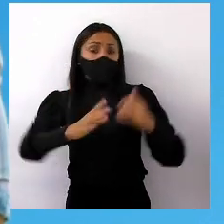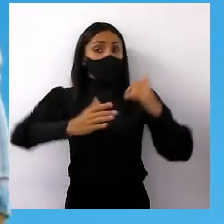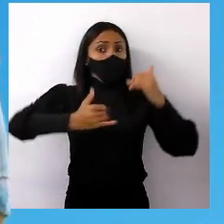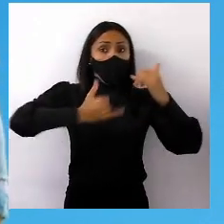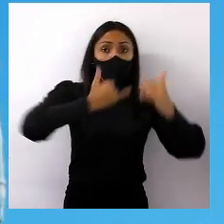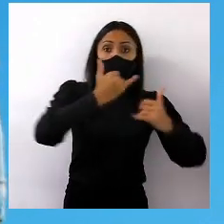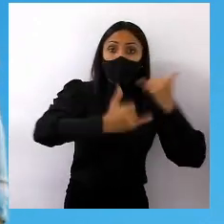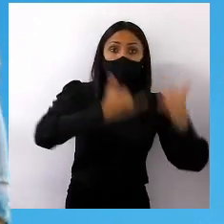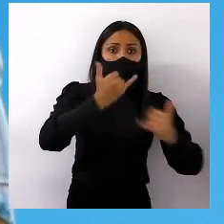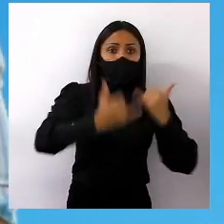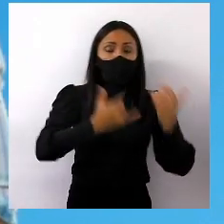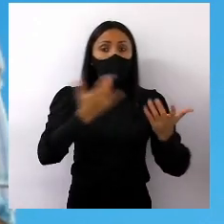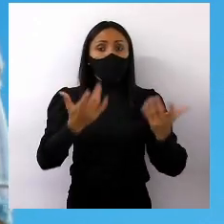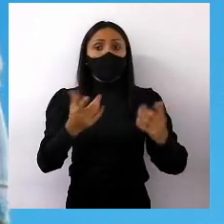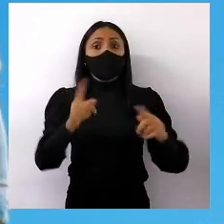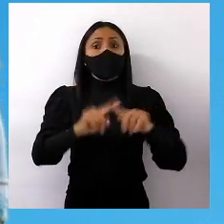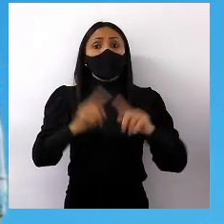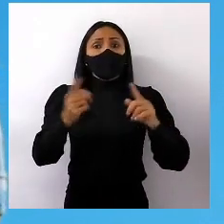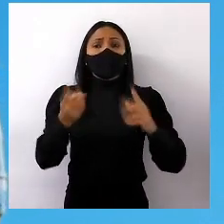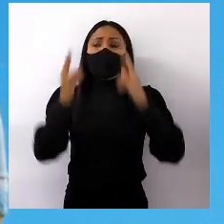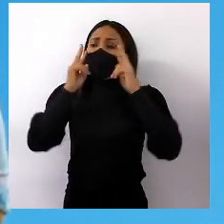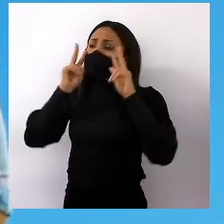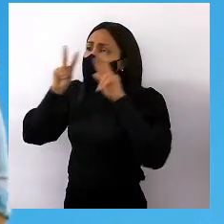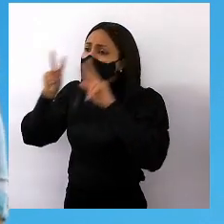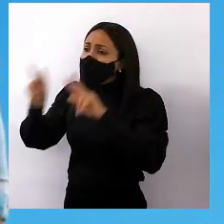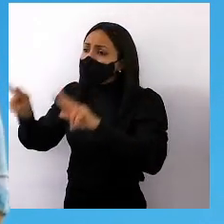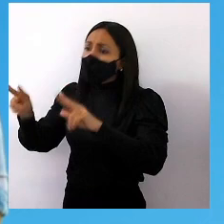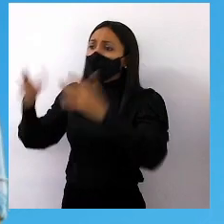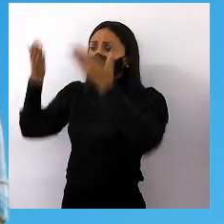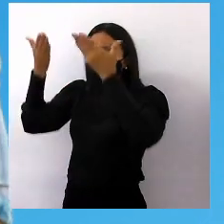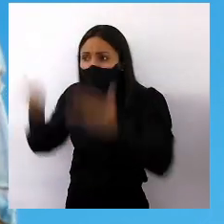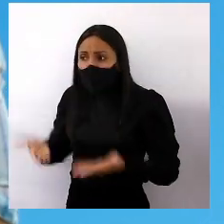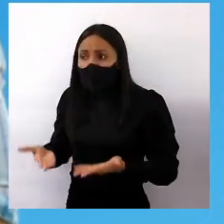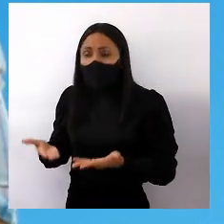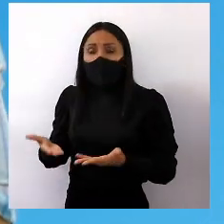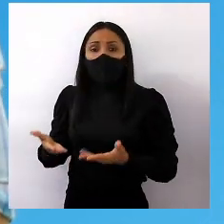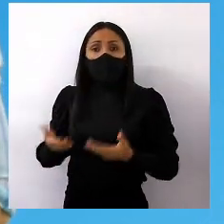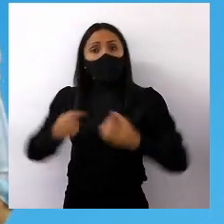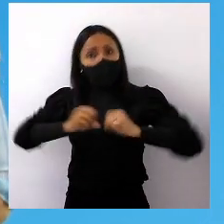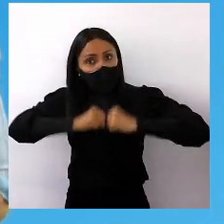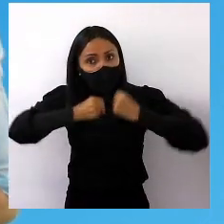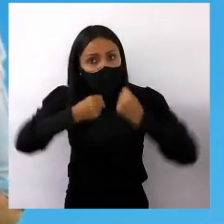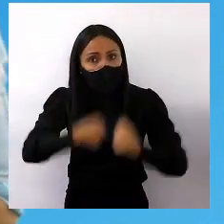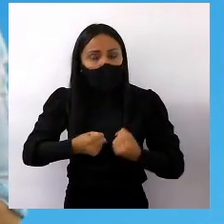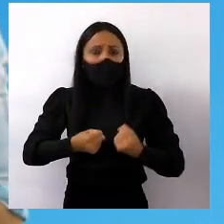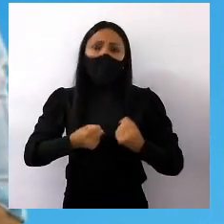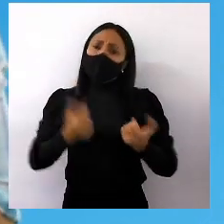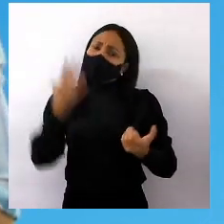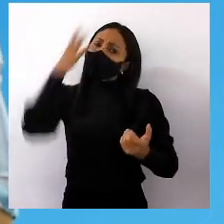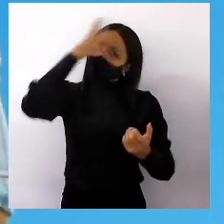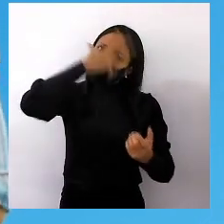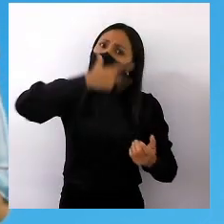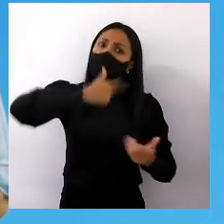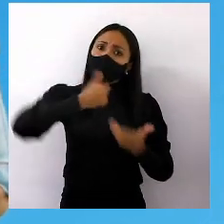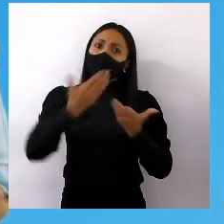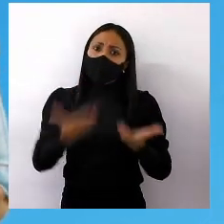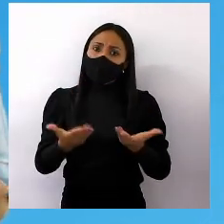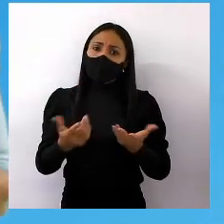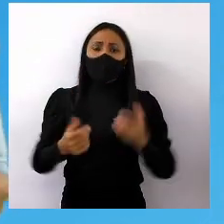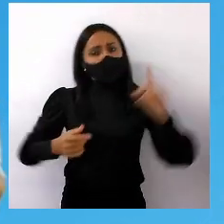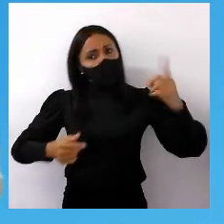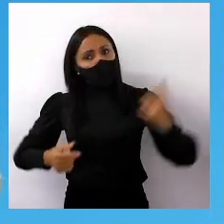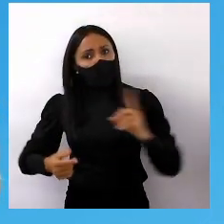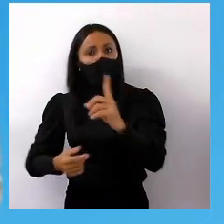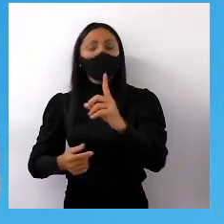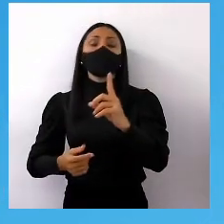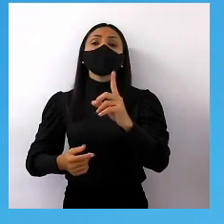que está ali, mas ir prestigiar, manter viva, defender, isso mesmo, e é tão bonito ver isso. O fato da